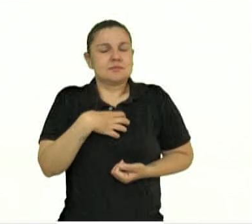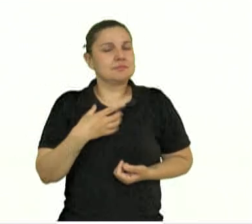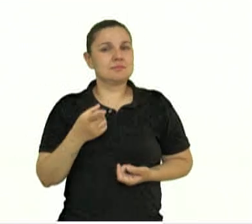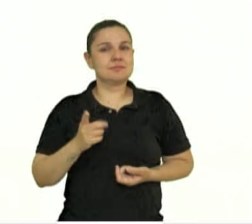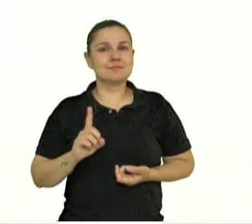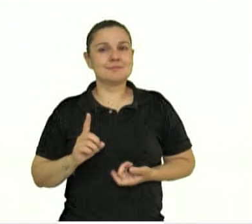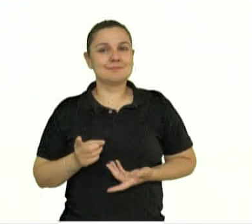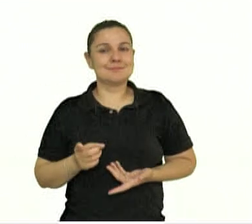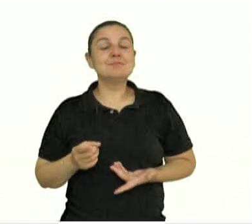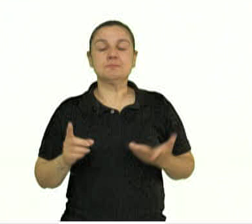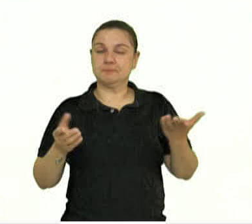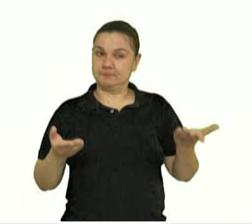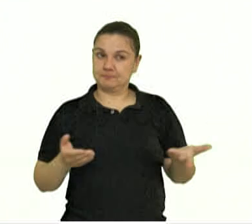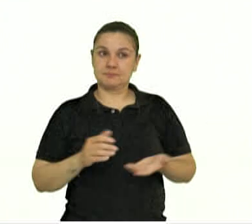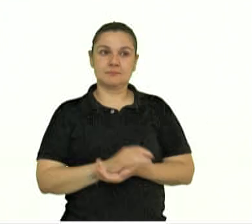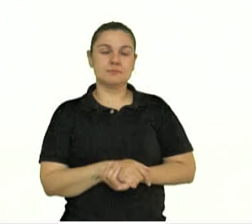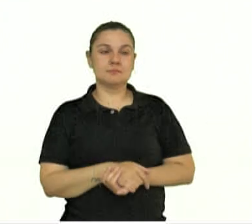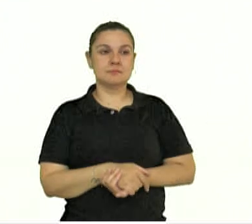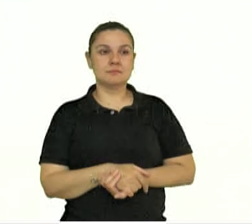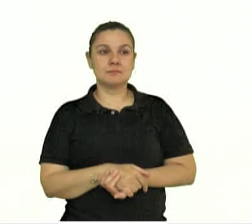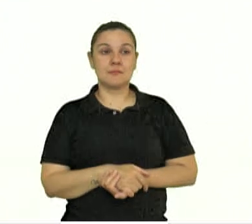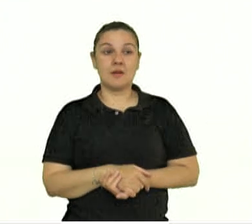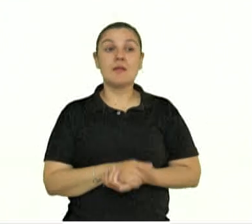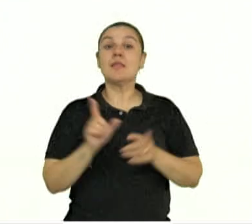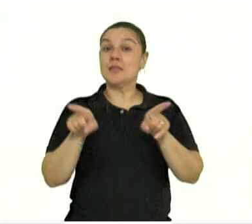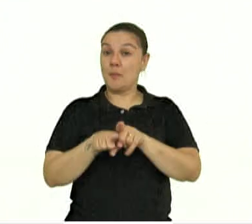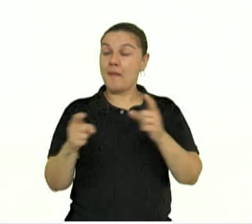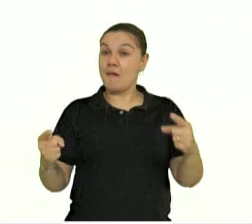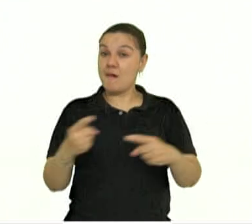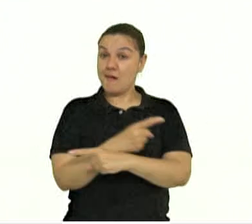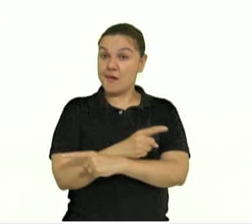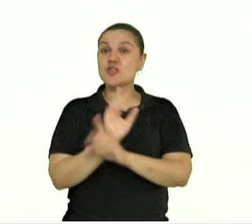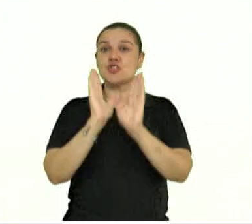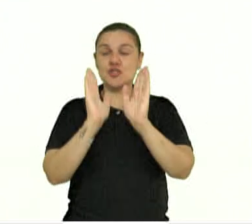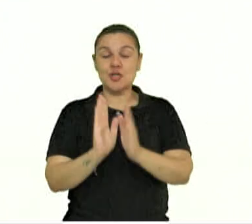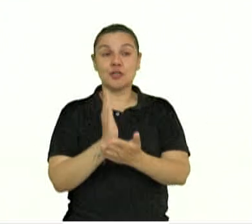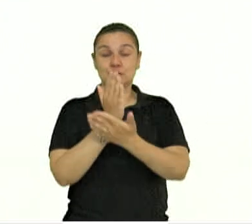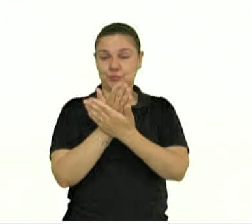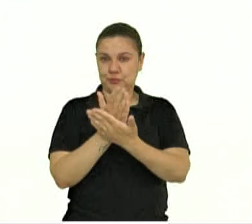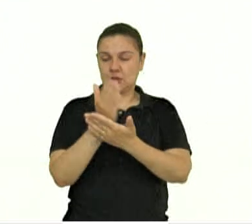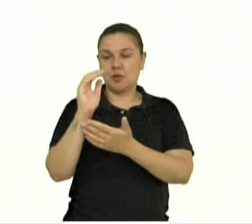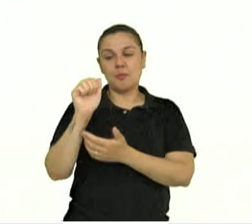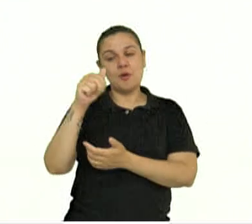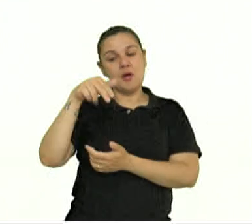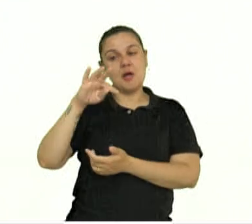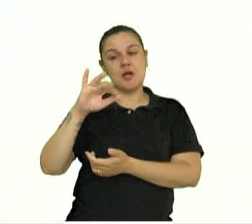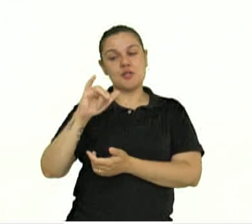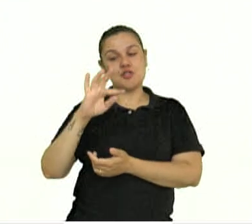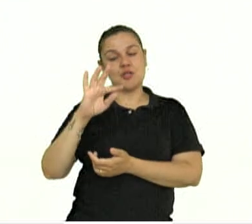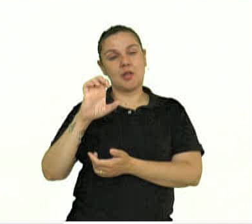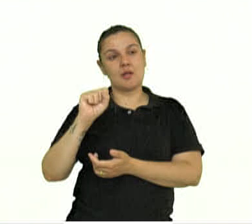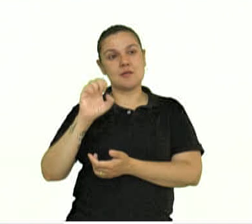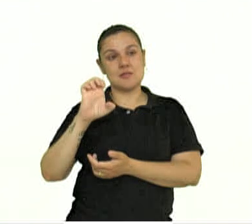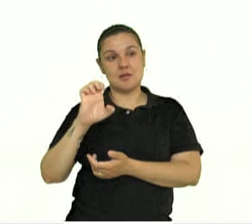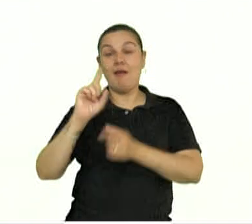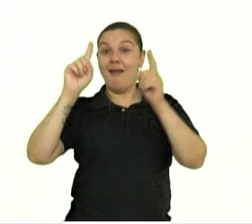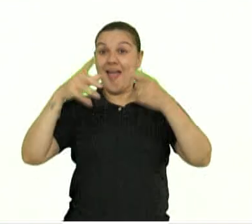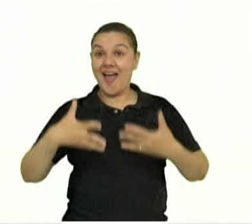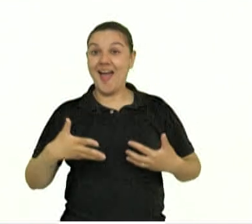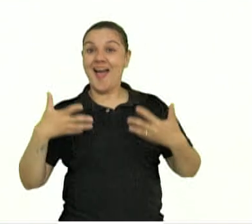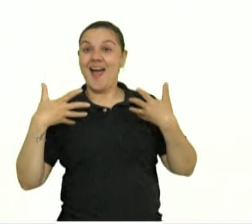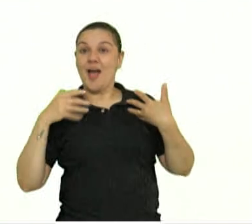por isso, o paradoxo. Depois nós temos a antítese, figura de linguagem que nós trabalhamos inúmeras vezes. O